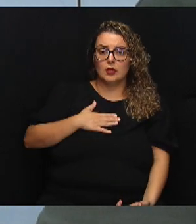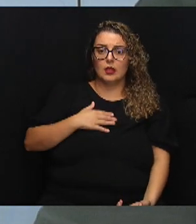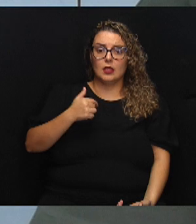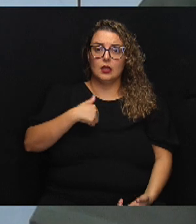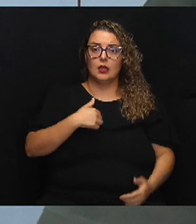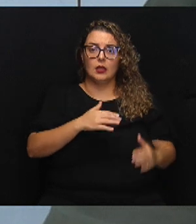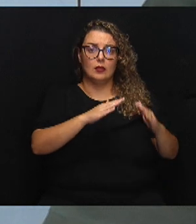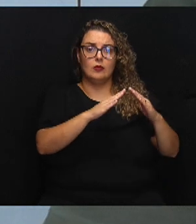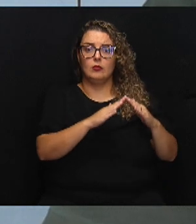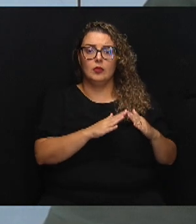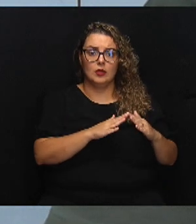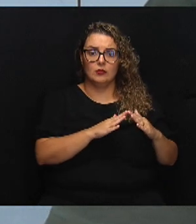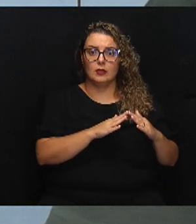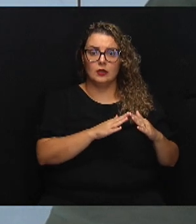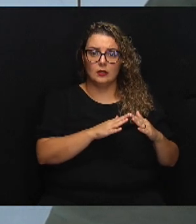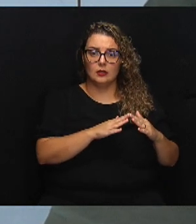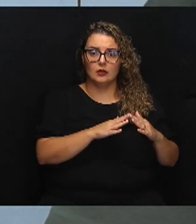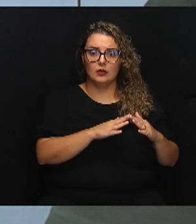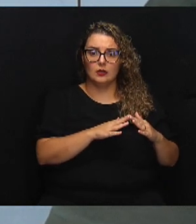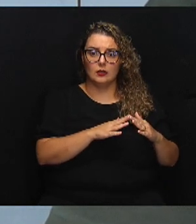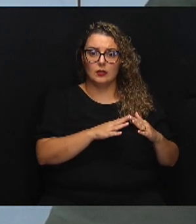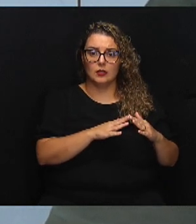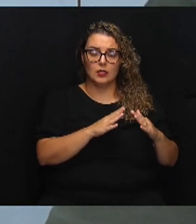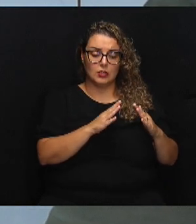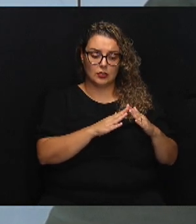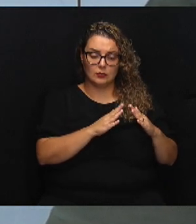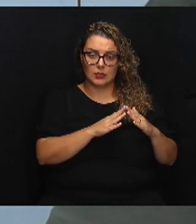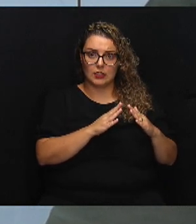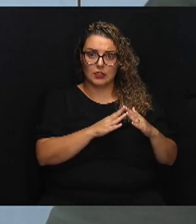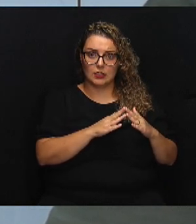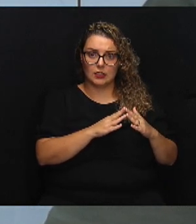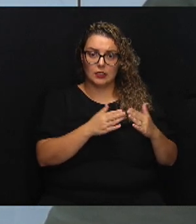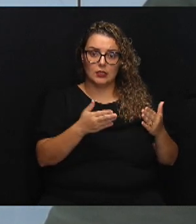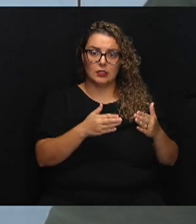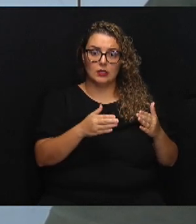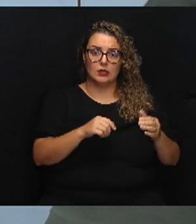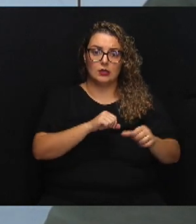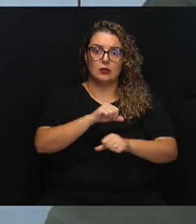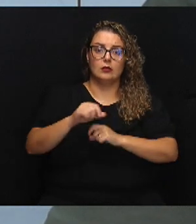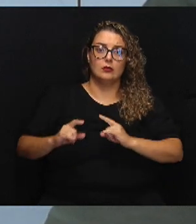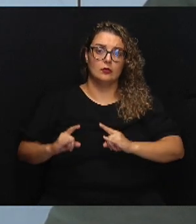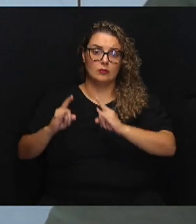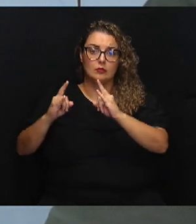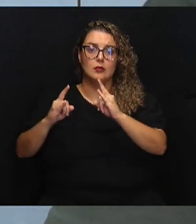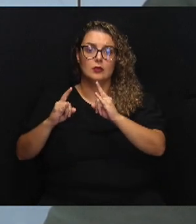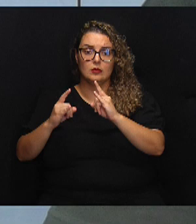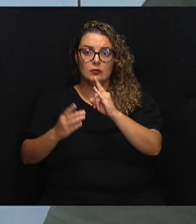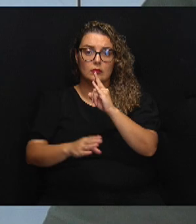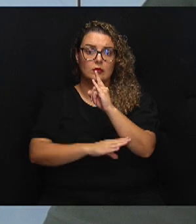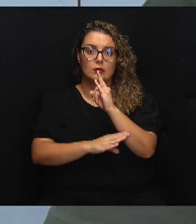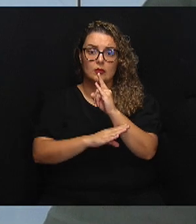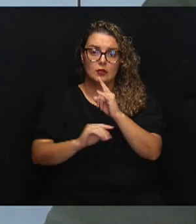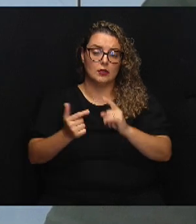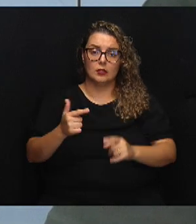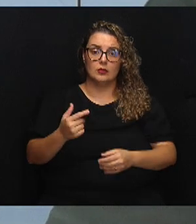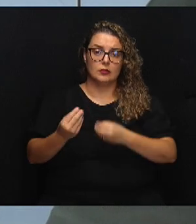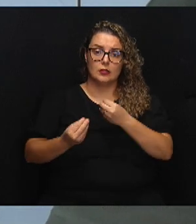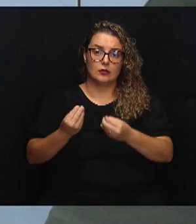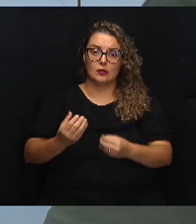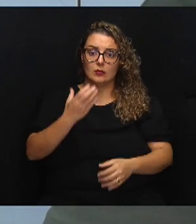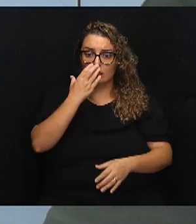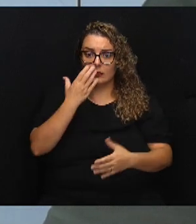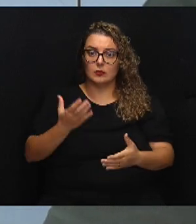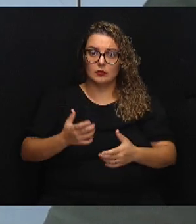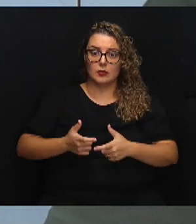morava em uma casa e agora eu vou para um apartamento. E lá não tem como eu colocar o meu cachorro porque ele é